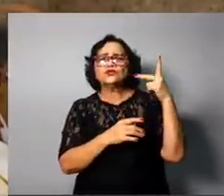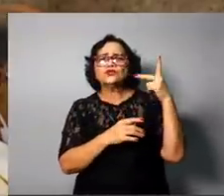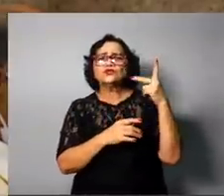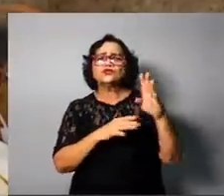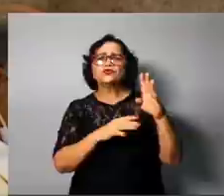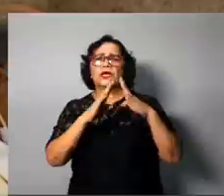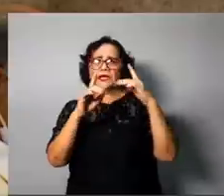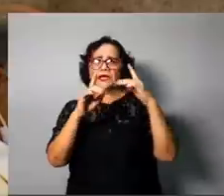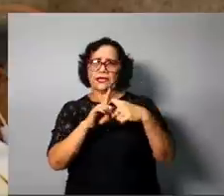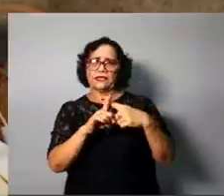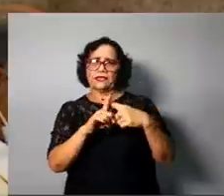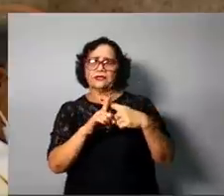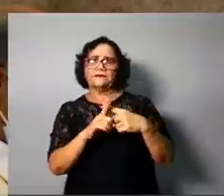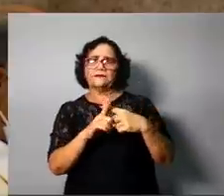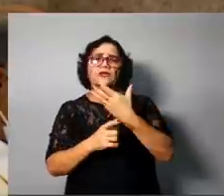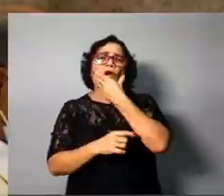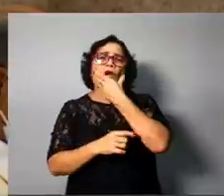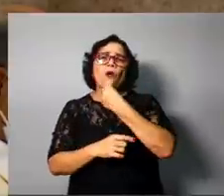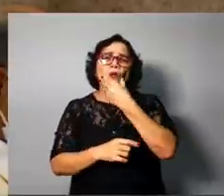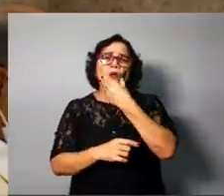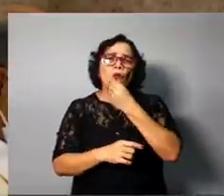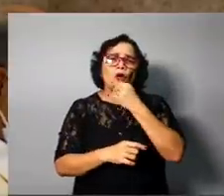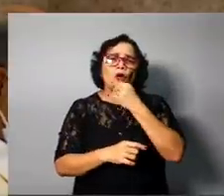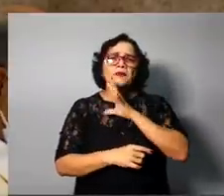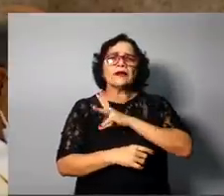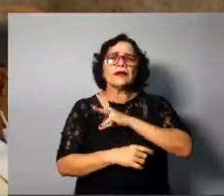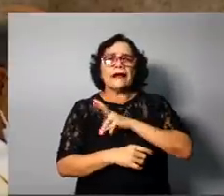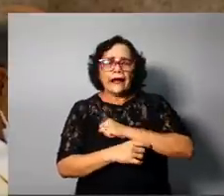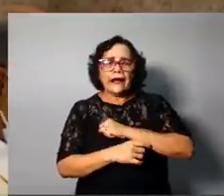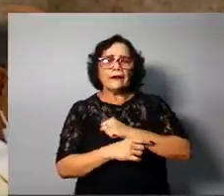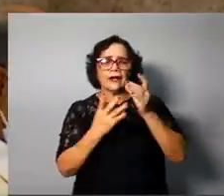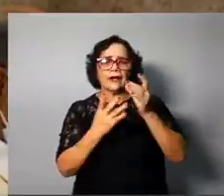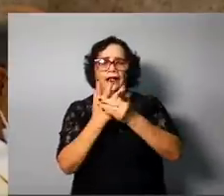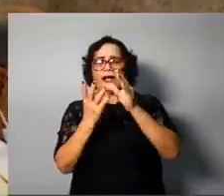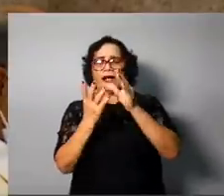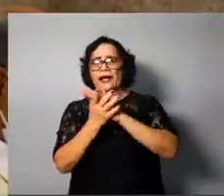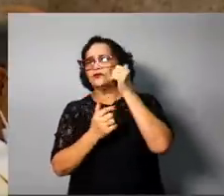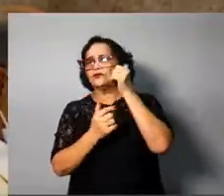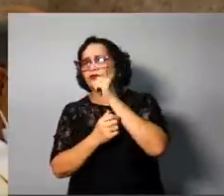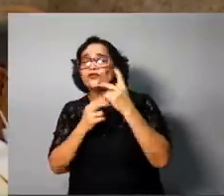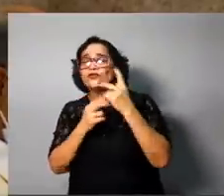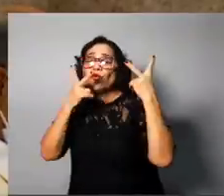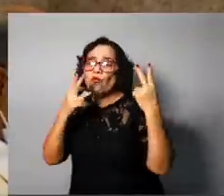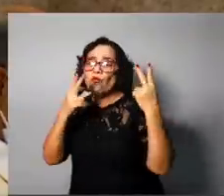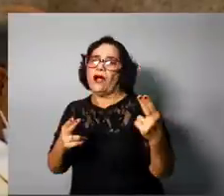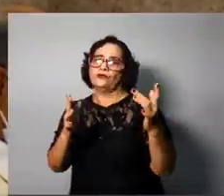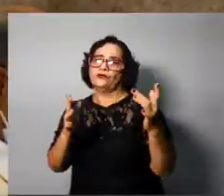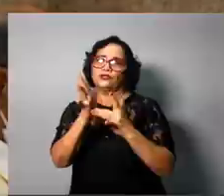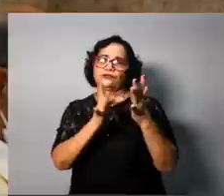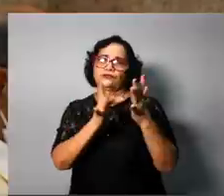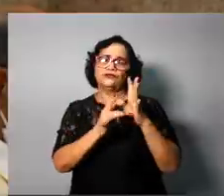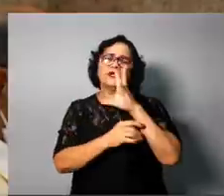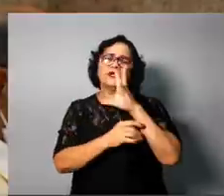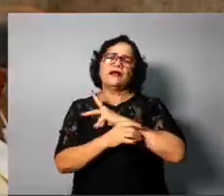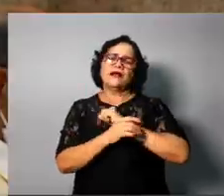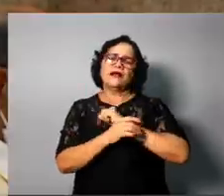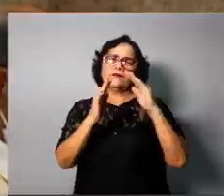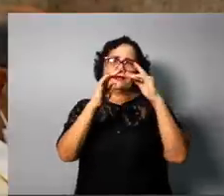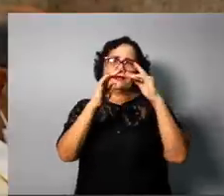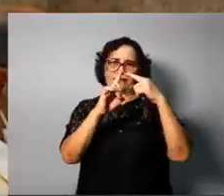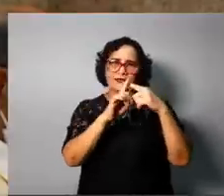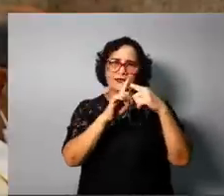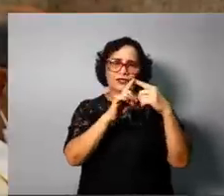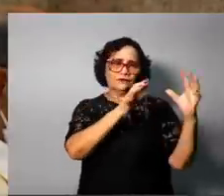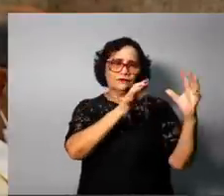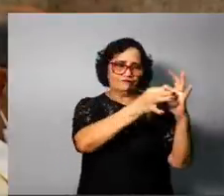Assim, o homem ama a sua esposa como Cristo ama a sua Igreja. E a esposa ama o